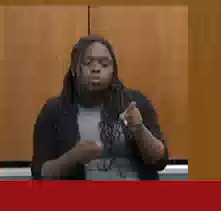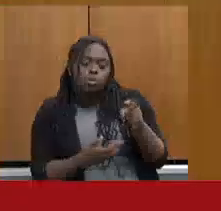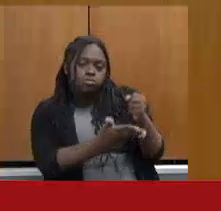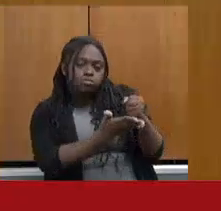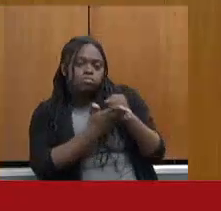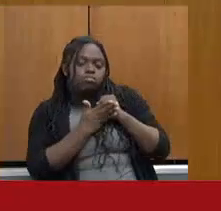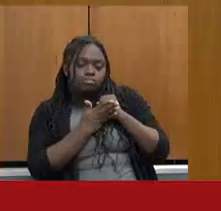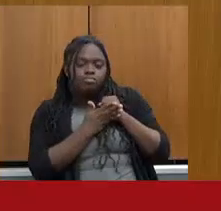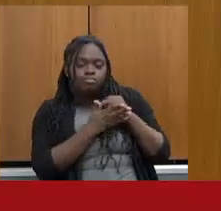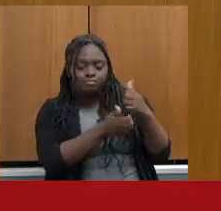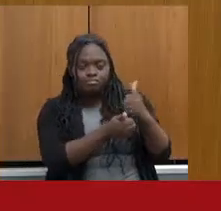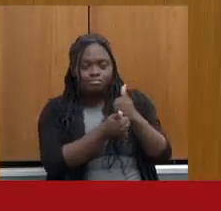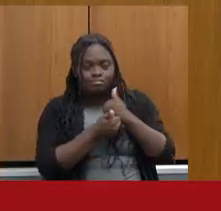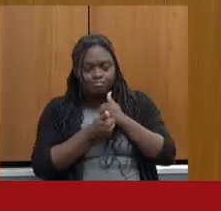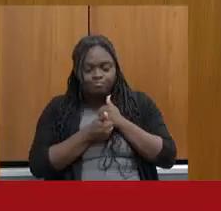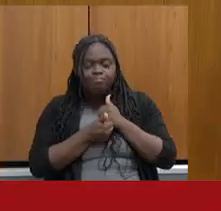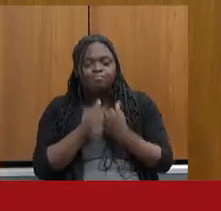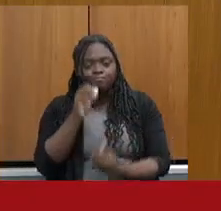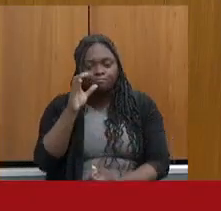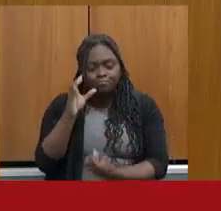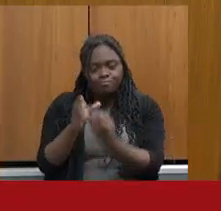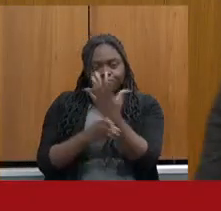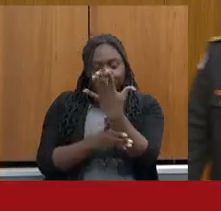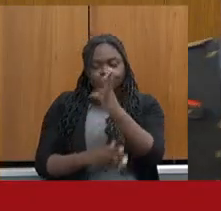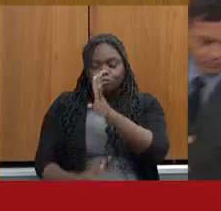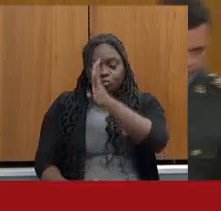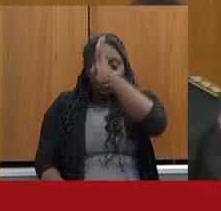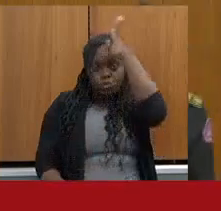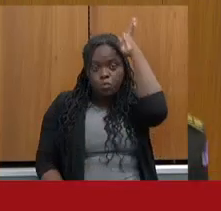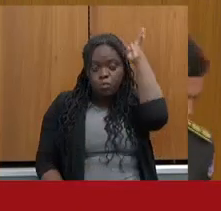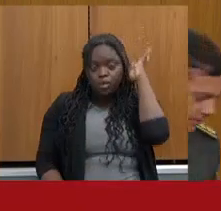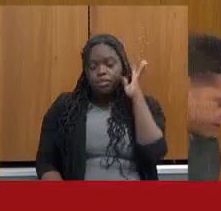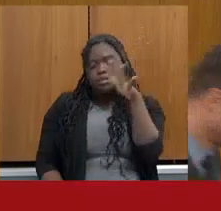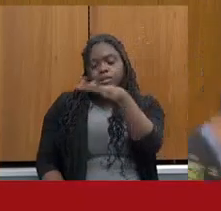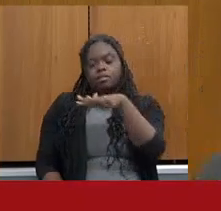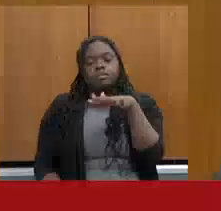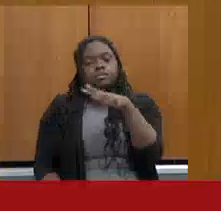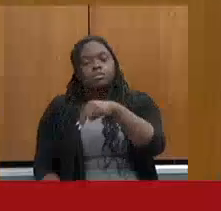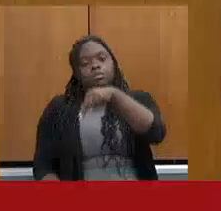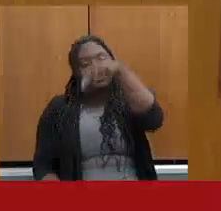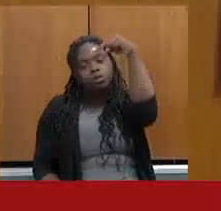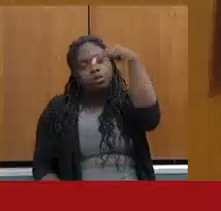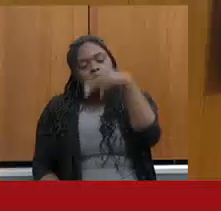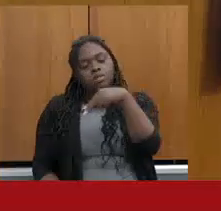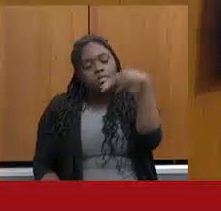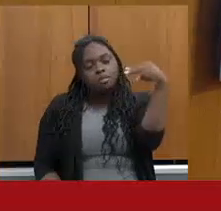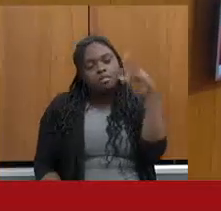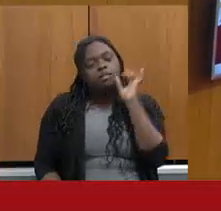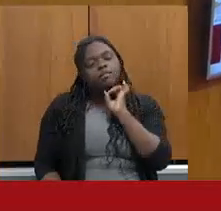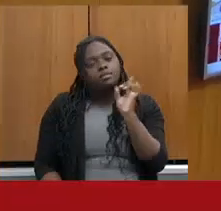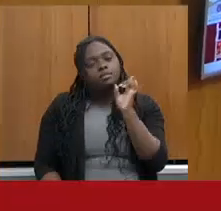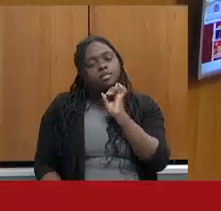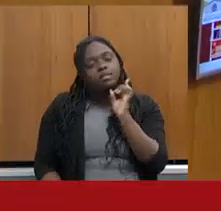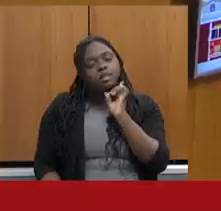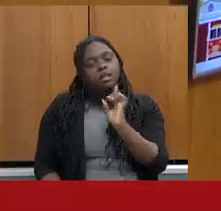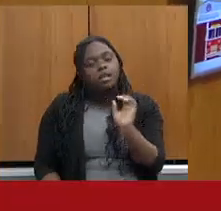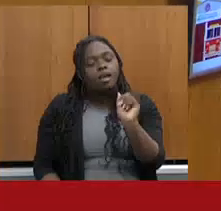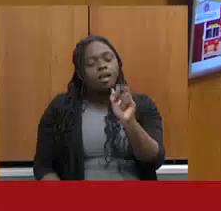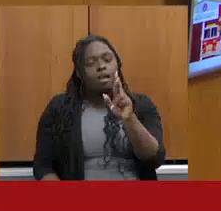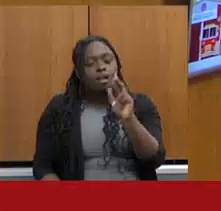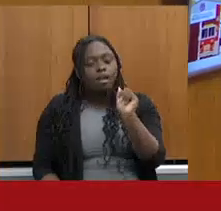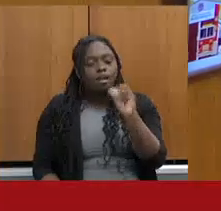apoiando na instalação de bombeiros região norte nordeste do Estado Araçuaí nós